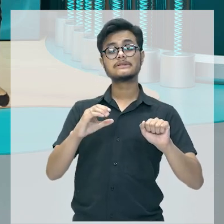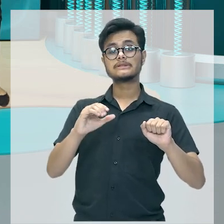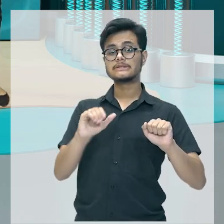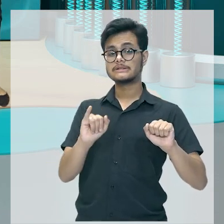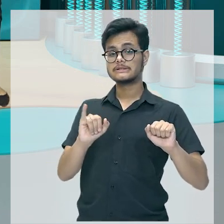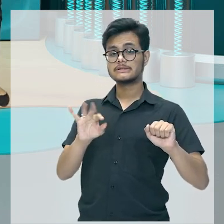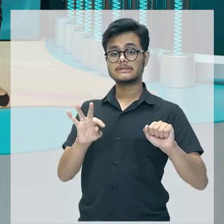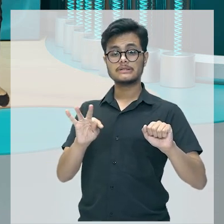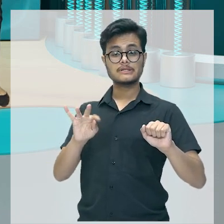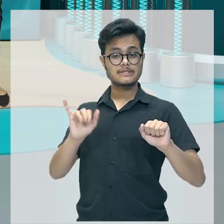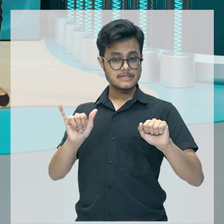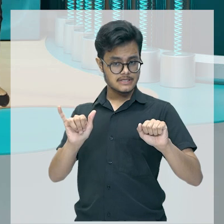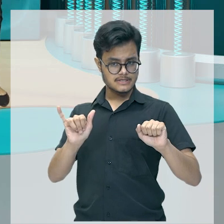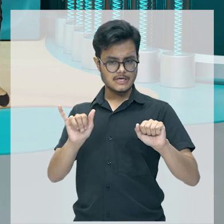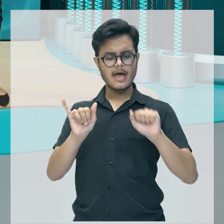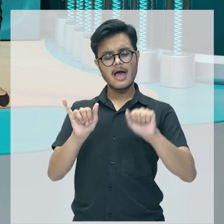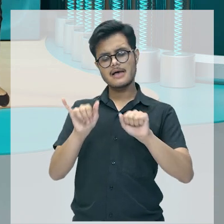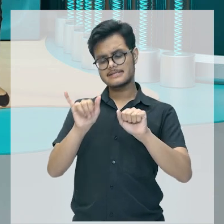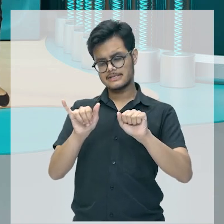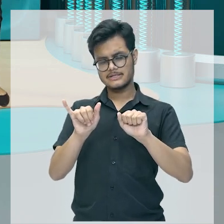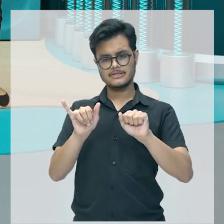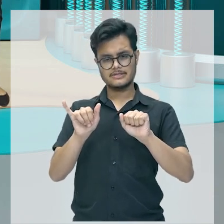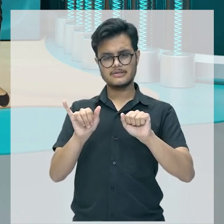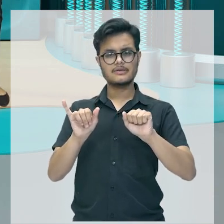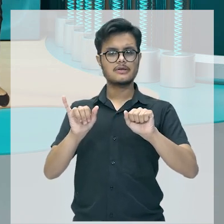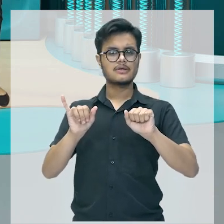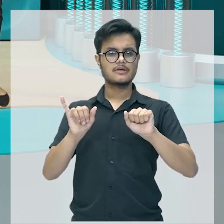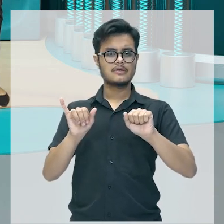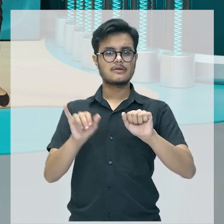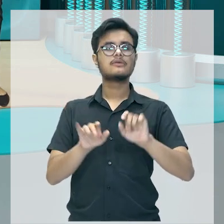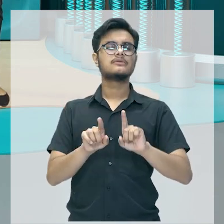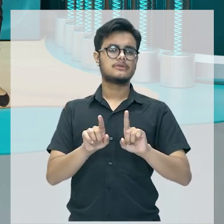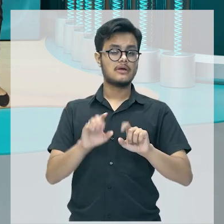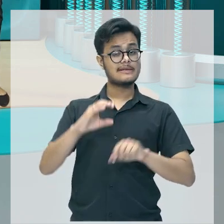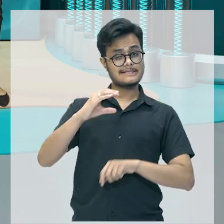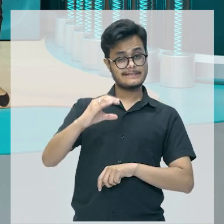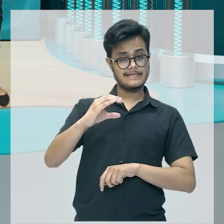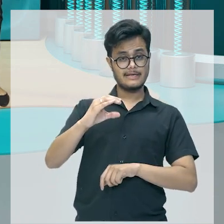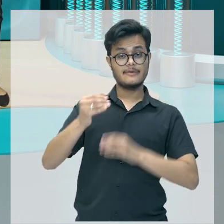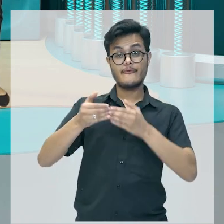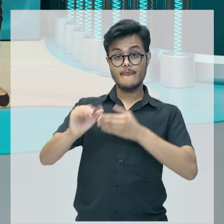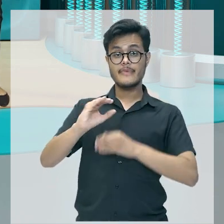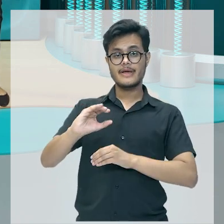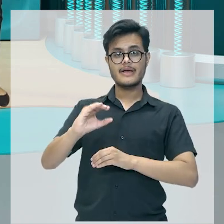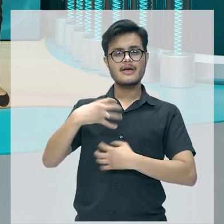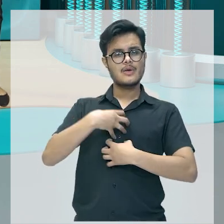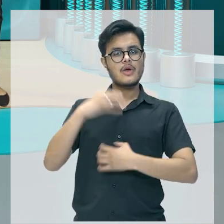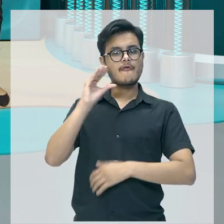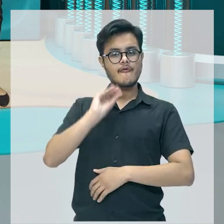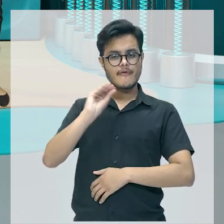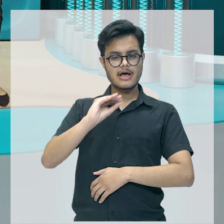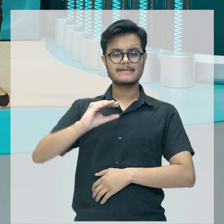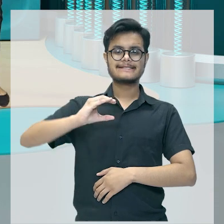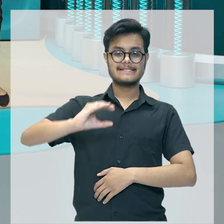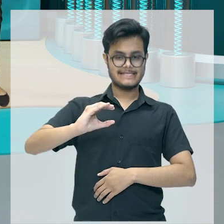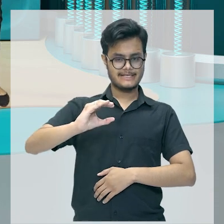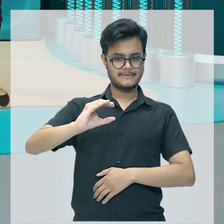palavra city, né? A primeira letra que começa a palavra é com som de C, de consoante, ok? A